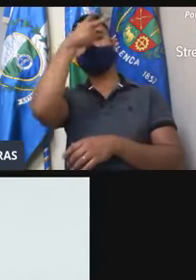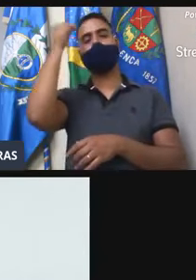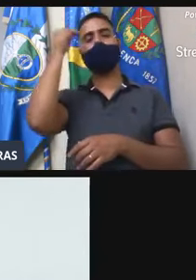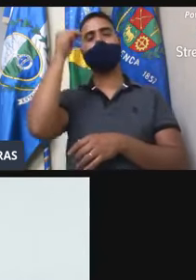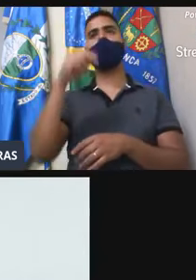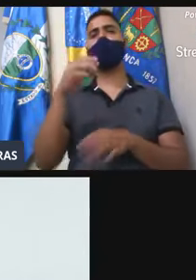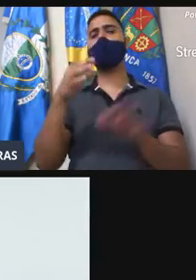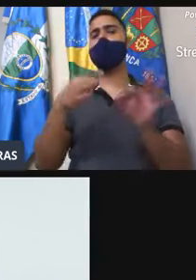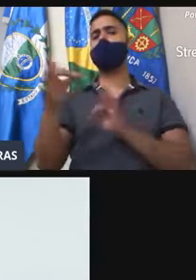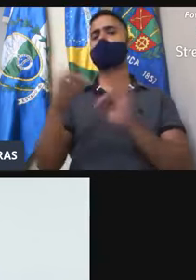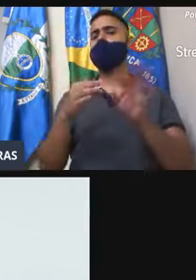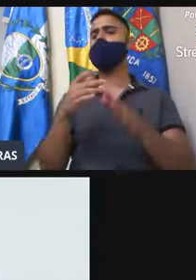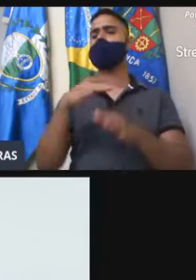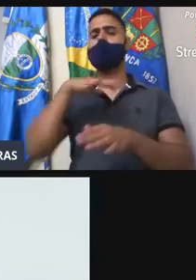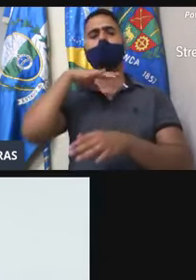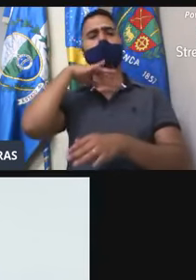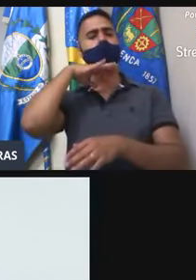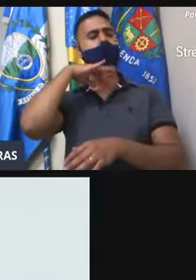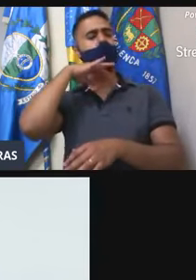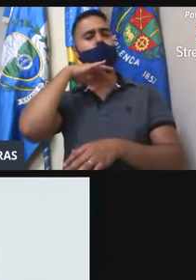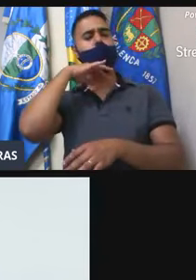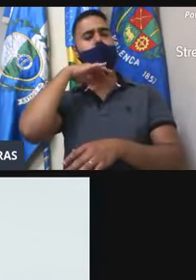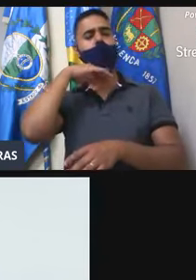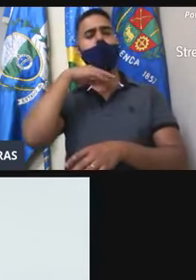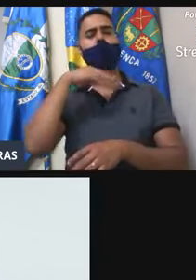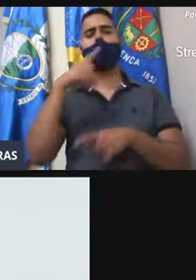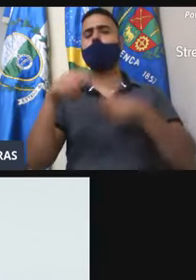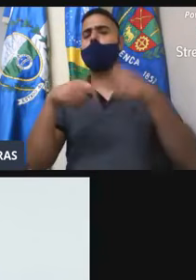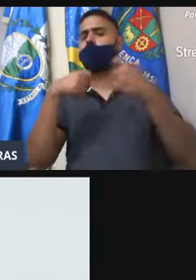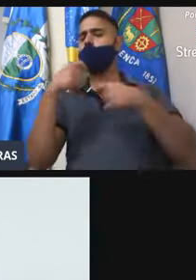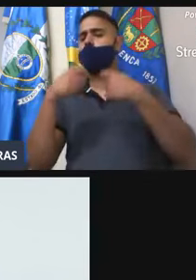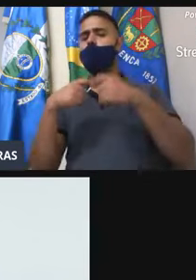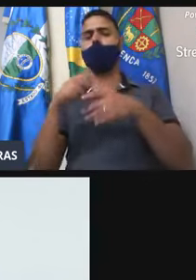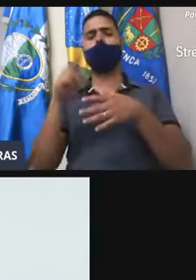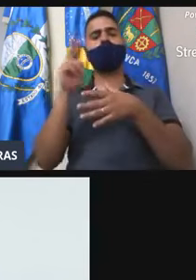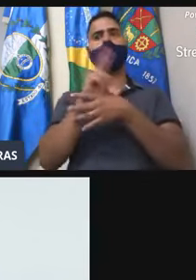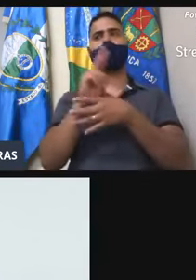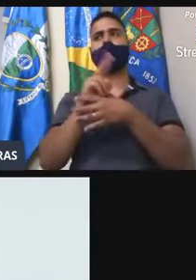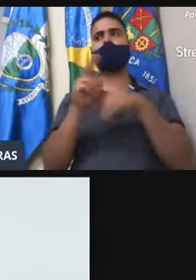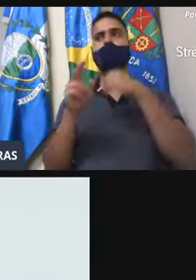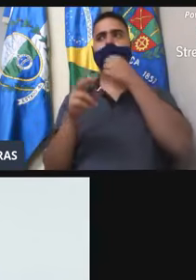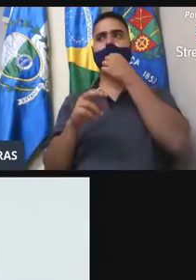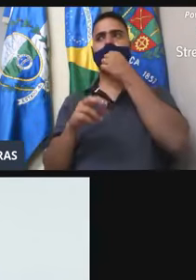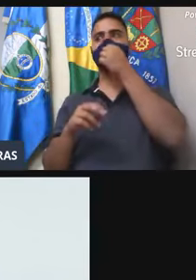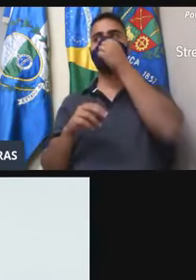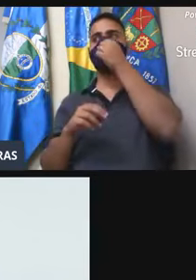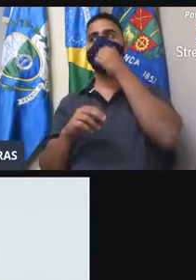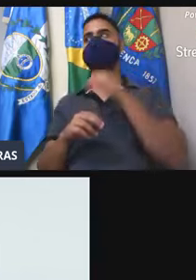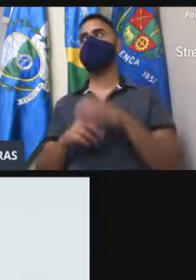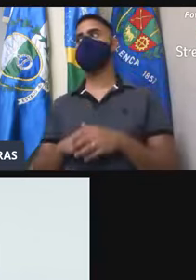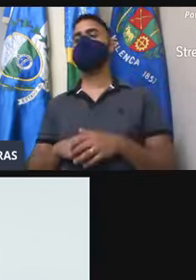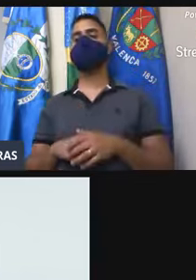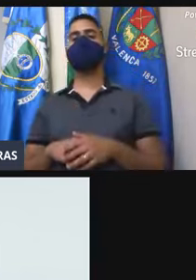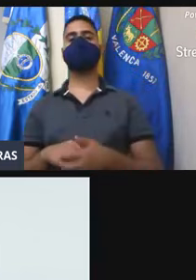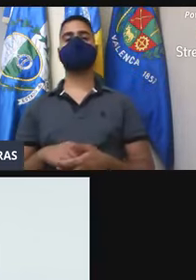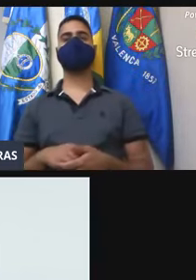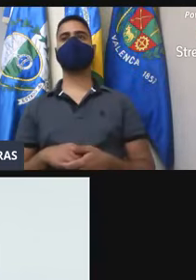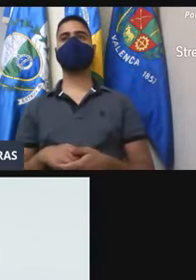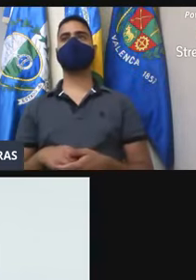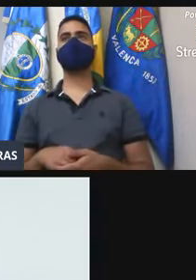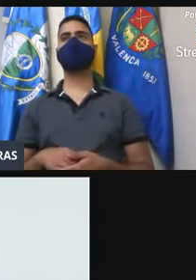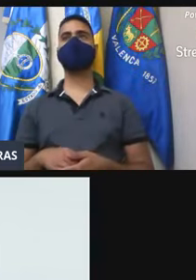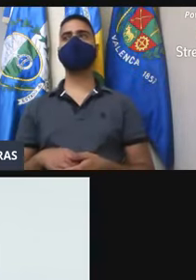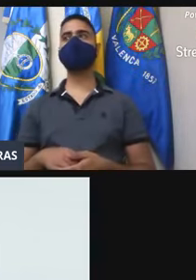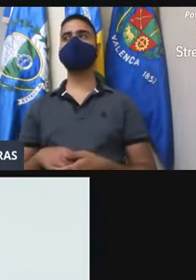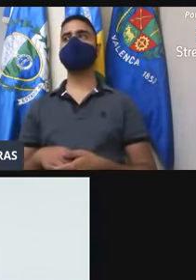projeto assim, que seria nefasto para as finanças do município, do Instituto de Previdência, comprometeria a aposentadoria. Então é